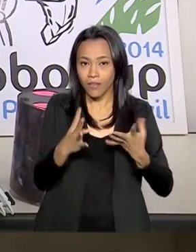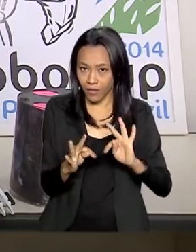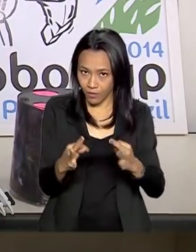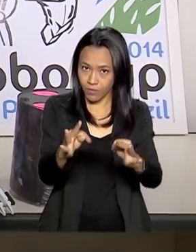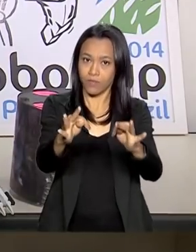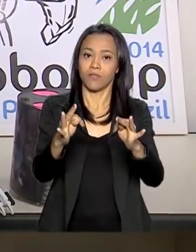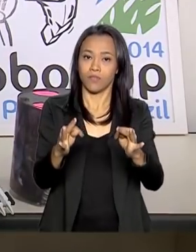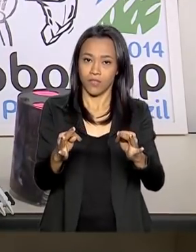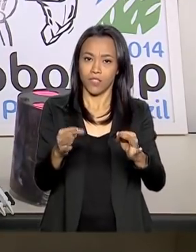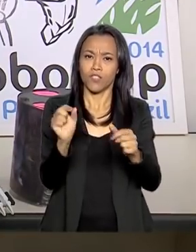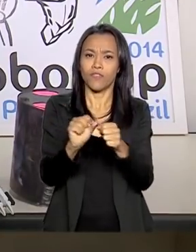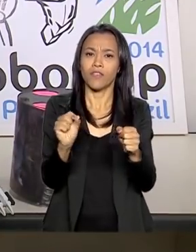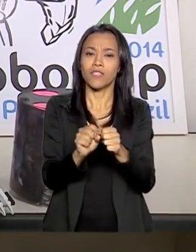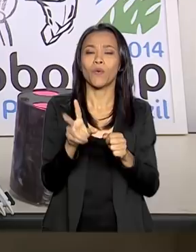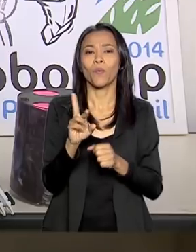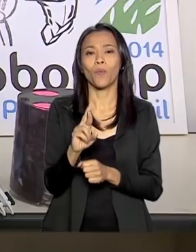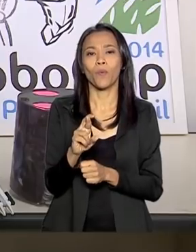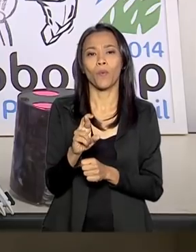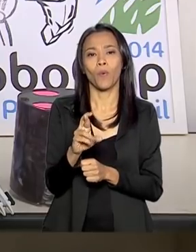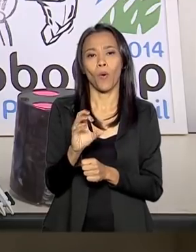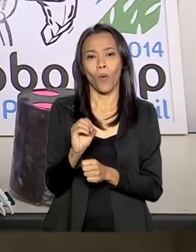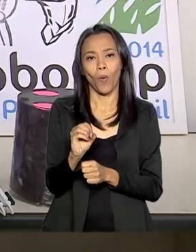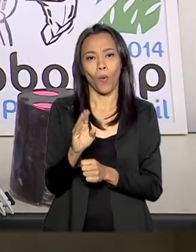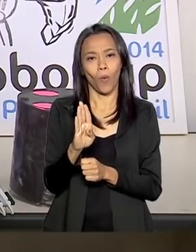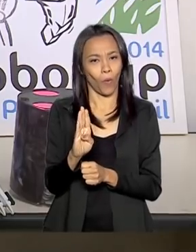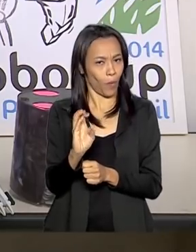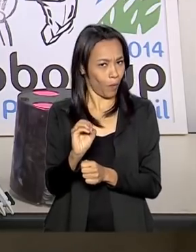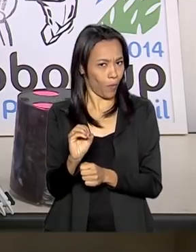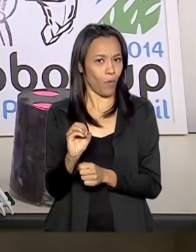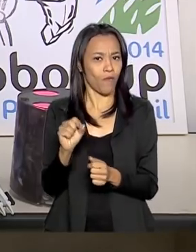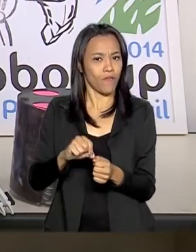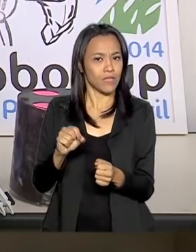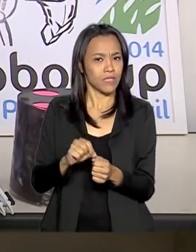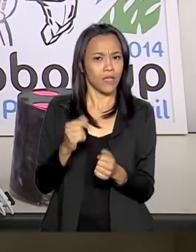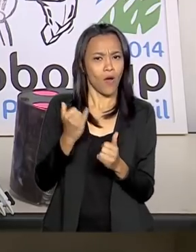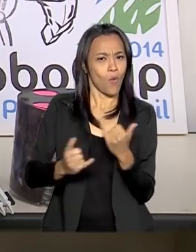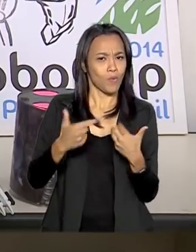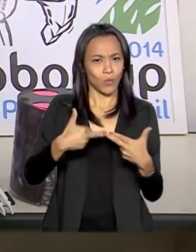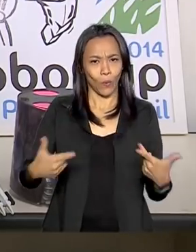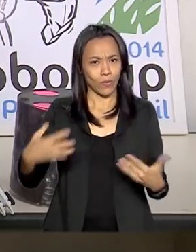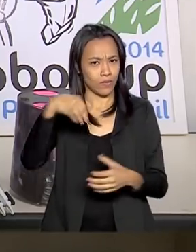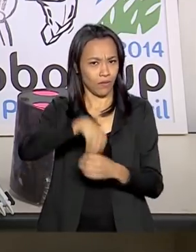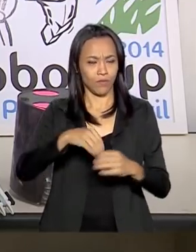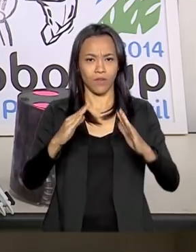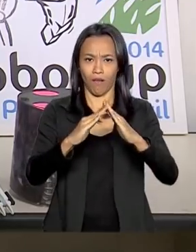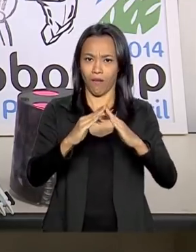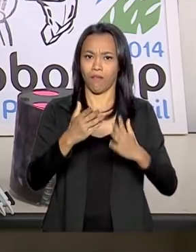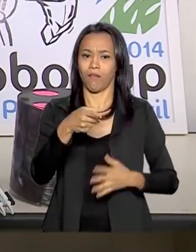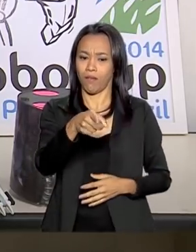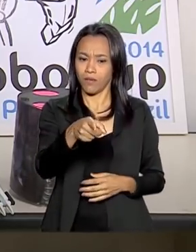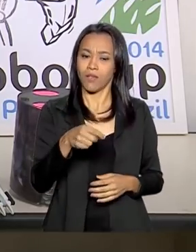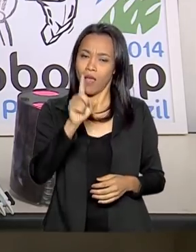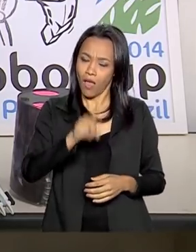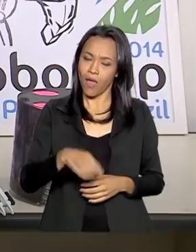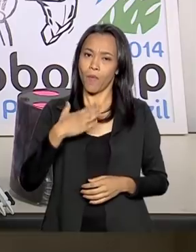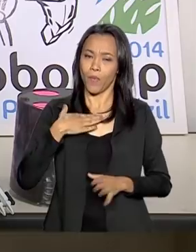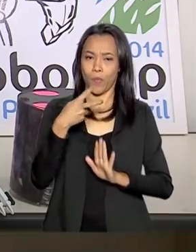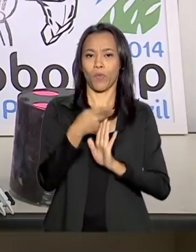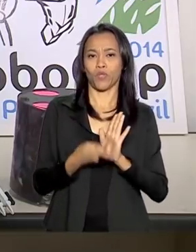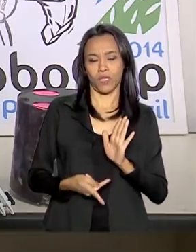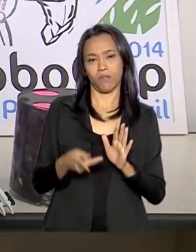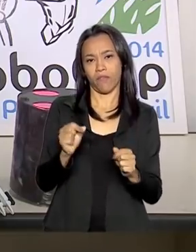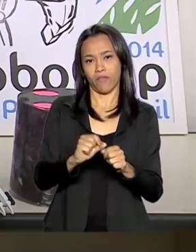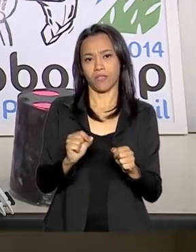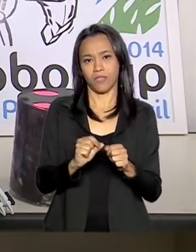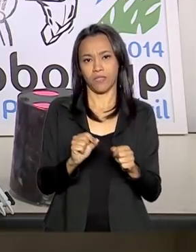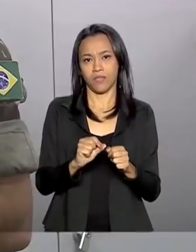Fazer um robô que consiga andar, fazer algumas tarefas dentro de casa. O meu projeto é desenvolver